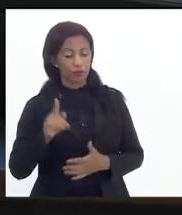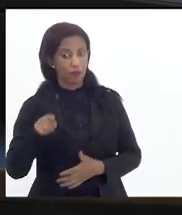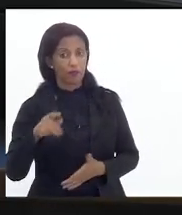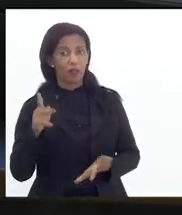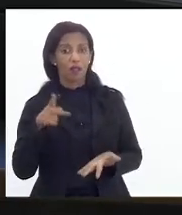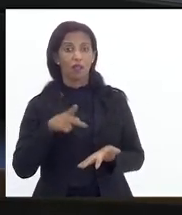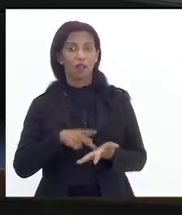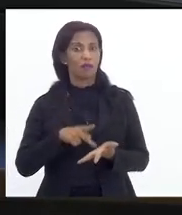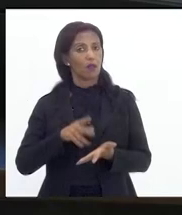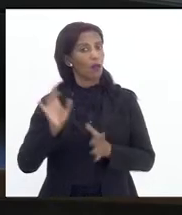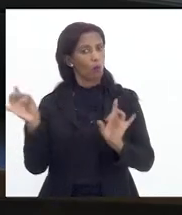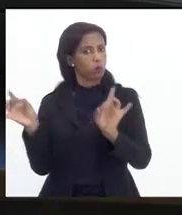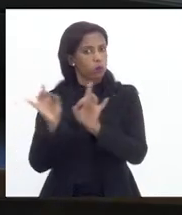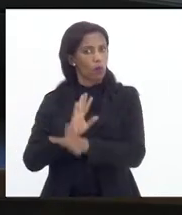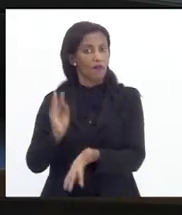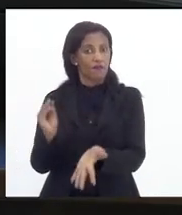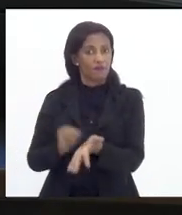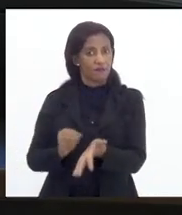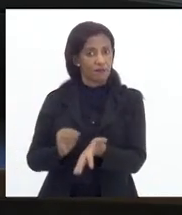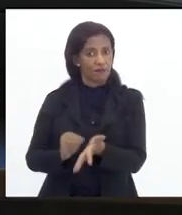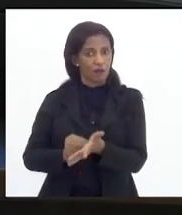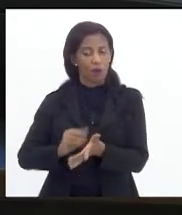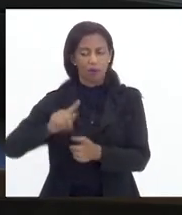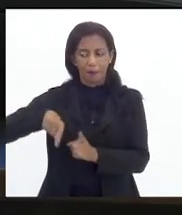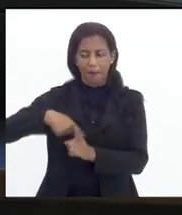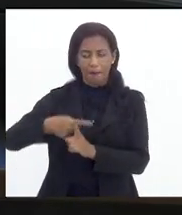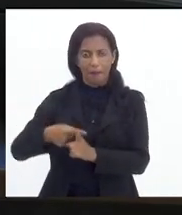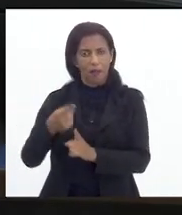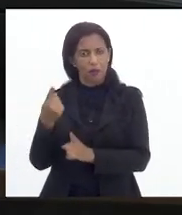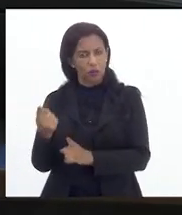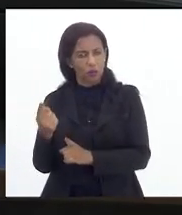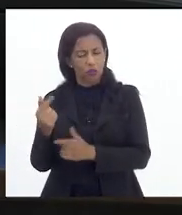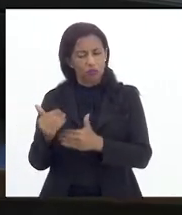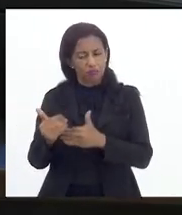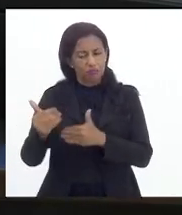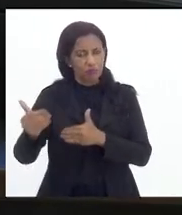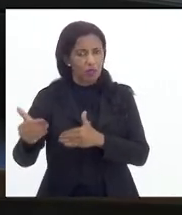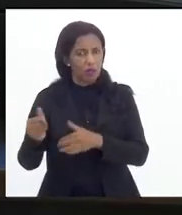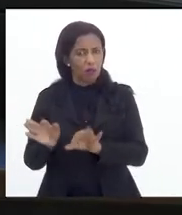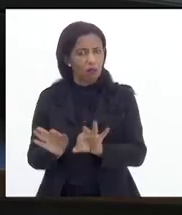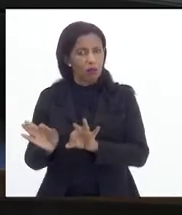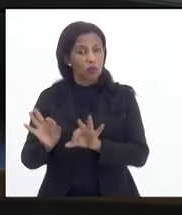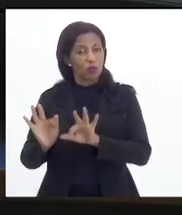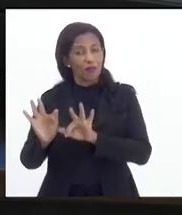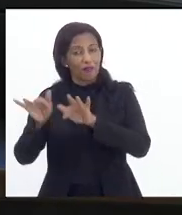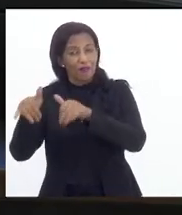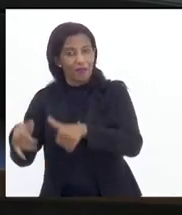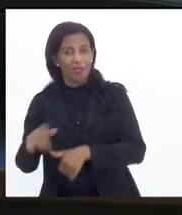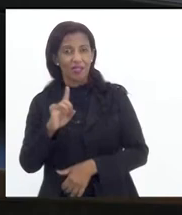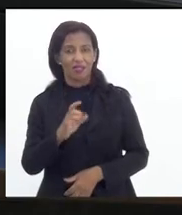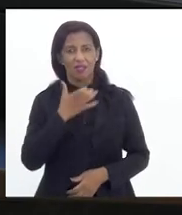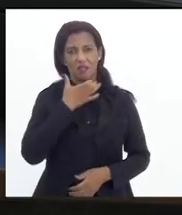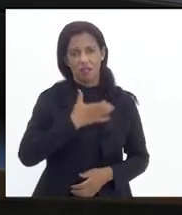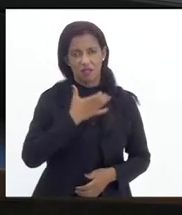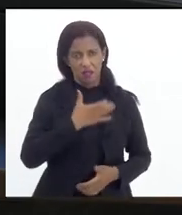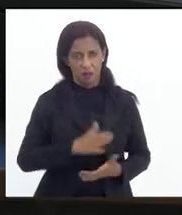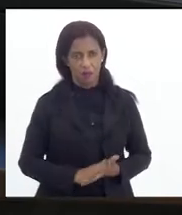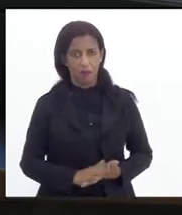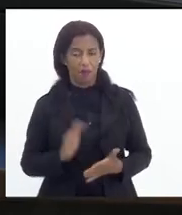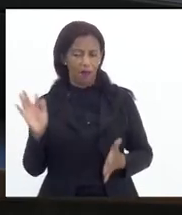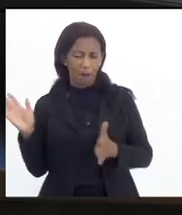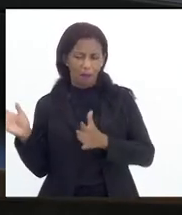ainda não finalizou teremos ainda mais uma etapa o planos a serra em dezembro